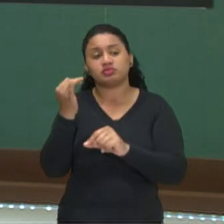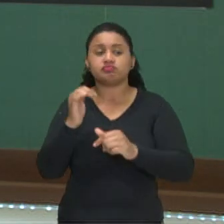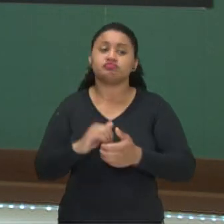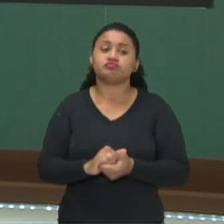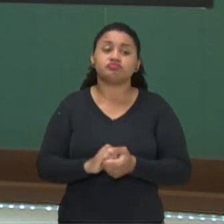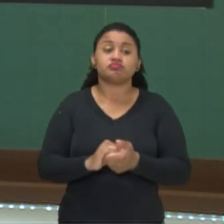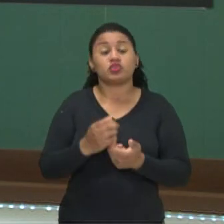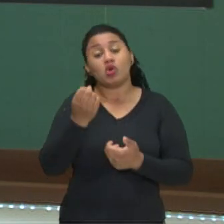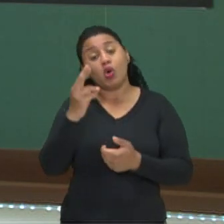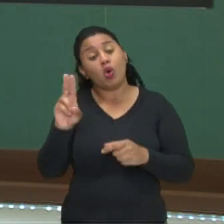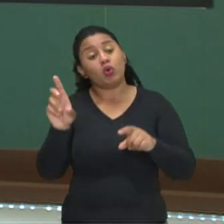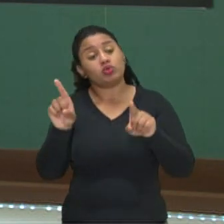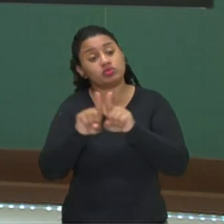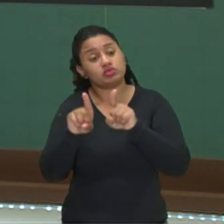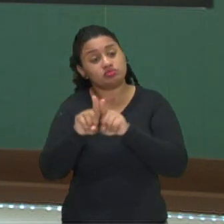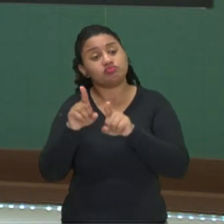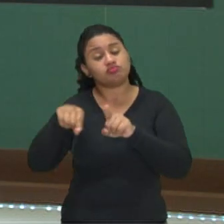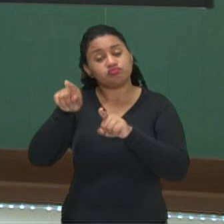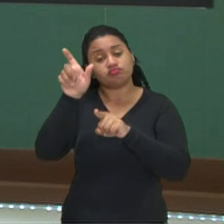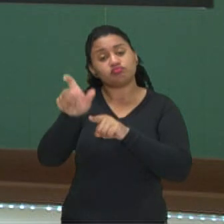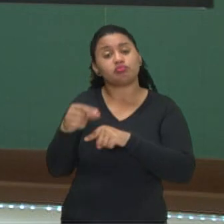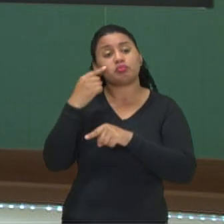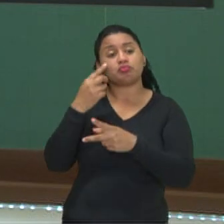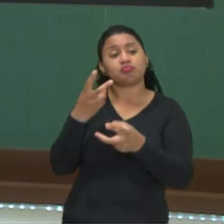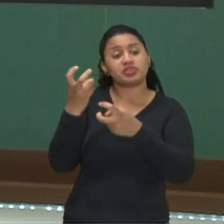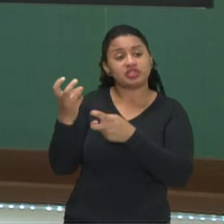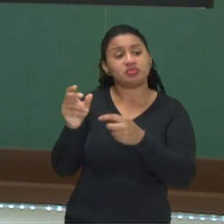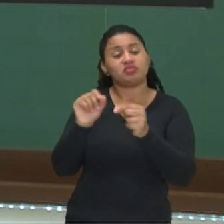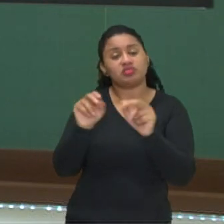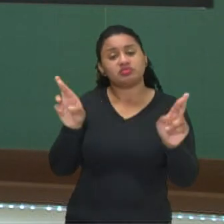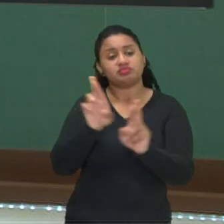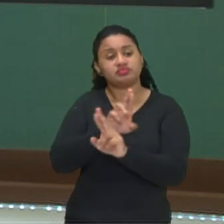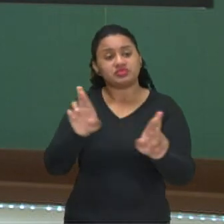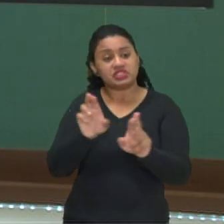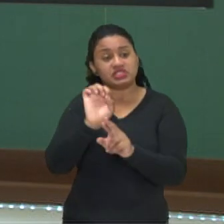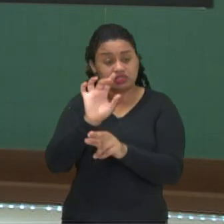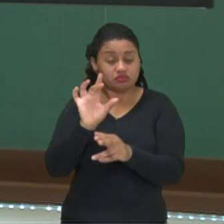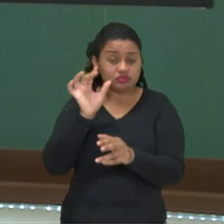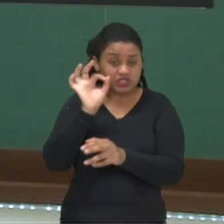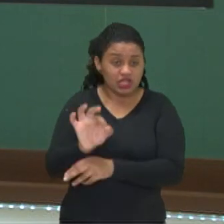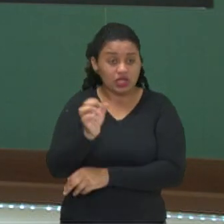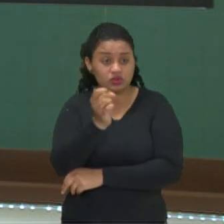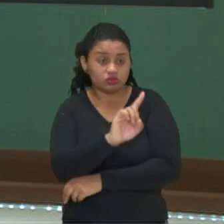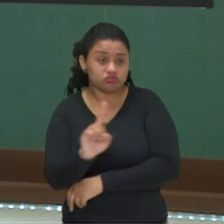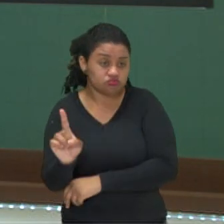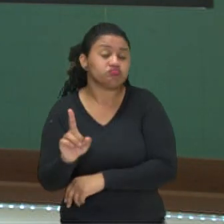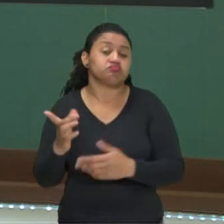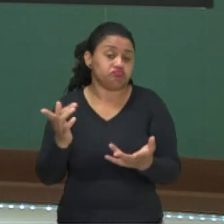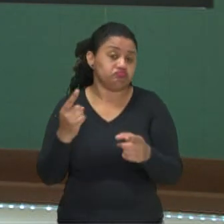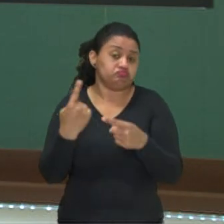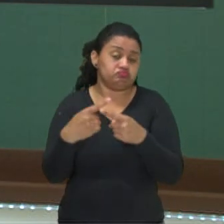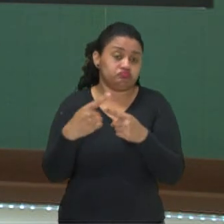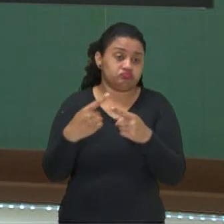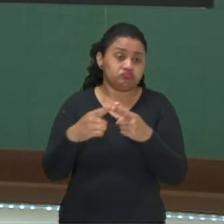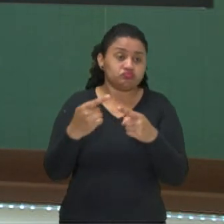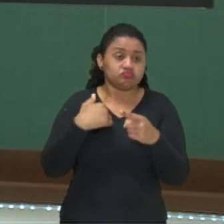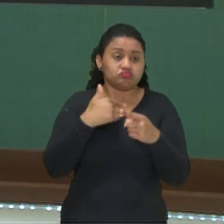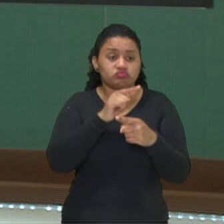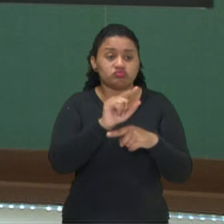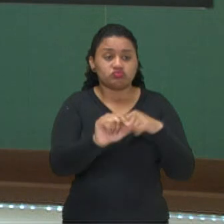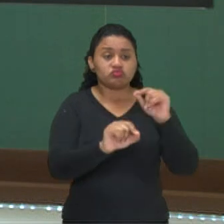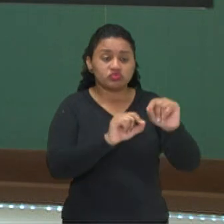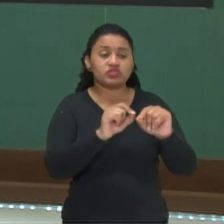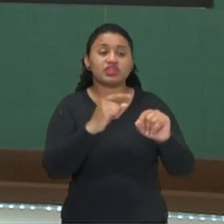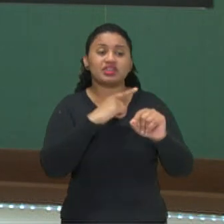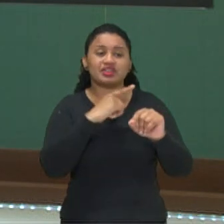tá? E aqui vocês vão verificar, usando a relação de Euler, se deu certo ou não deu certo. Porque esses